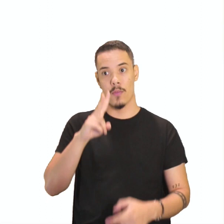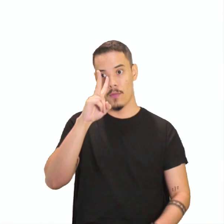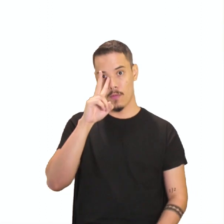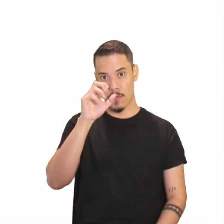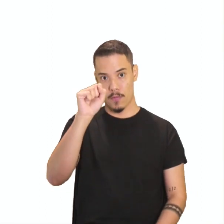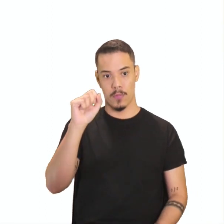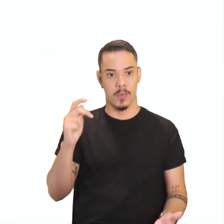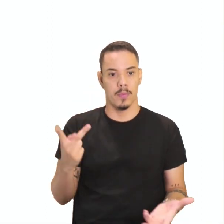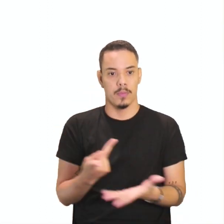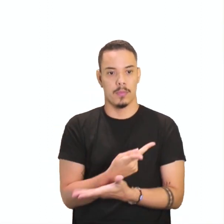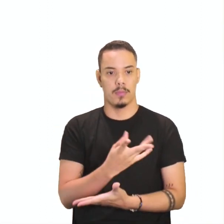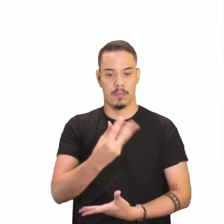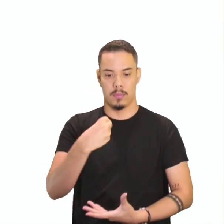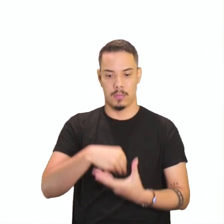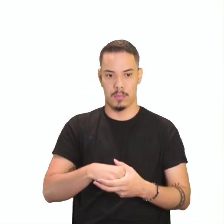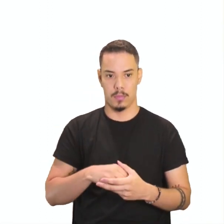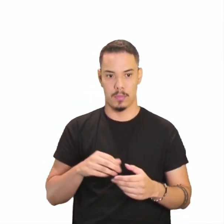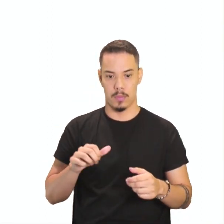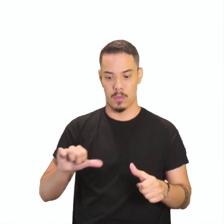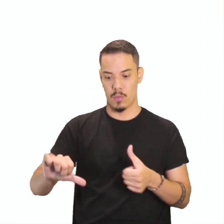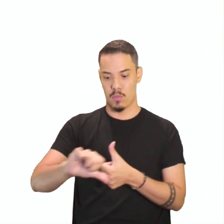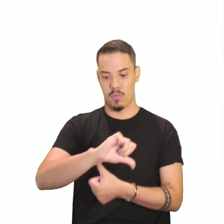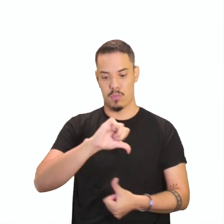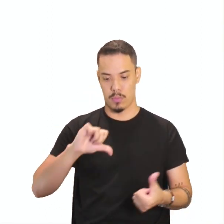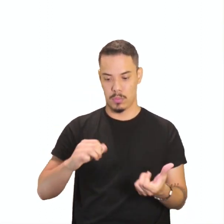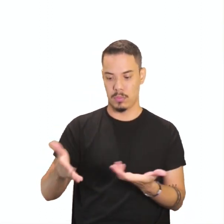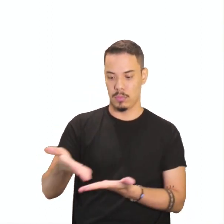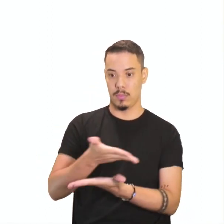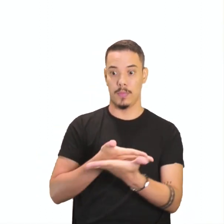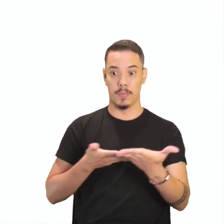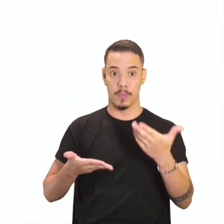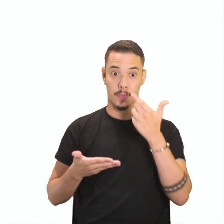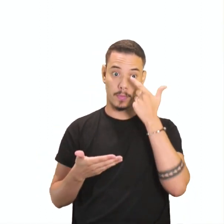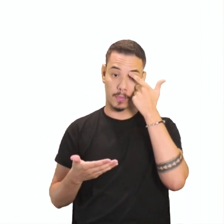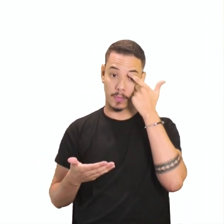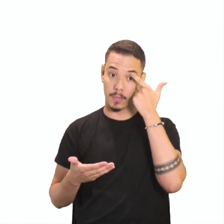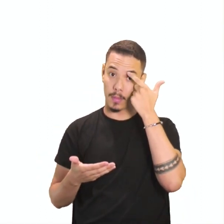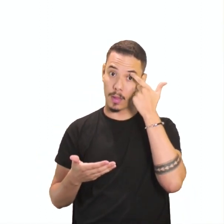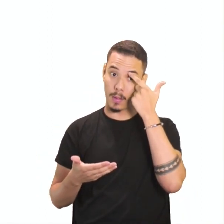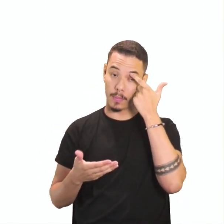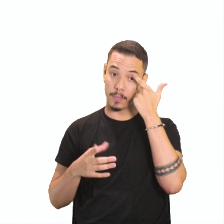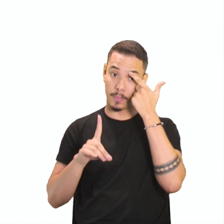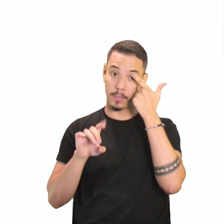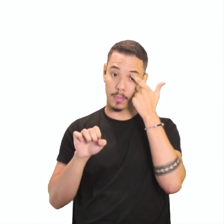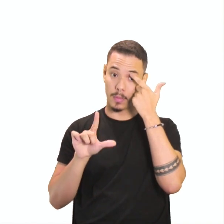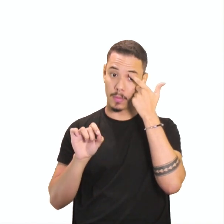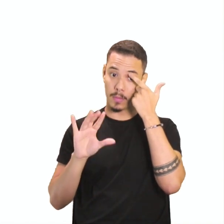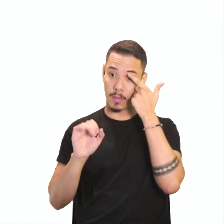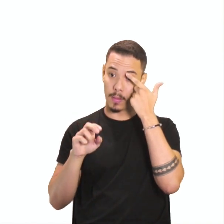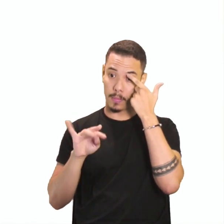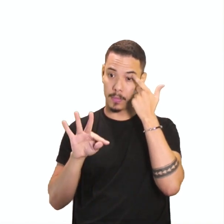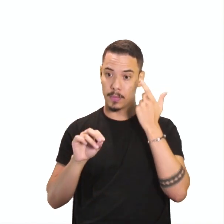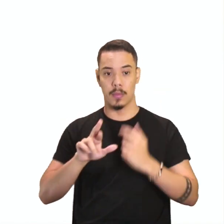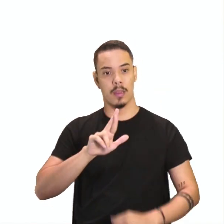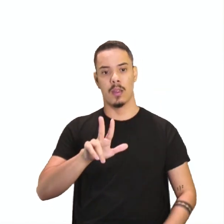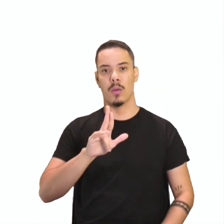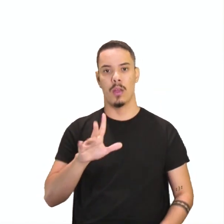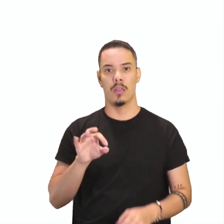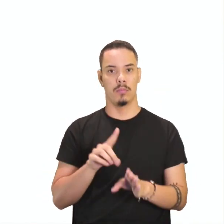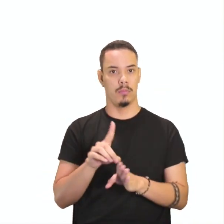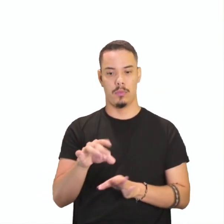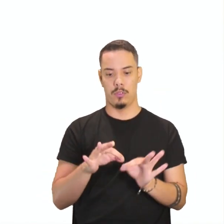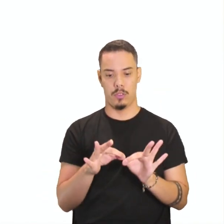provoca o seu deslocamento. Deslocamento, pronto. Que foi o que nós falamos, que deslocamento não é distância percorrida, né? É você pegar a primeira